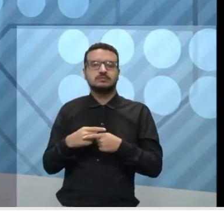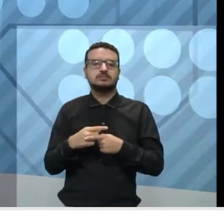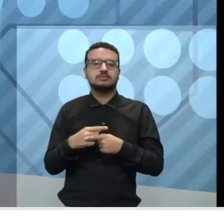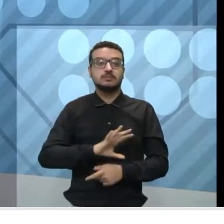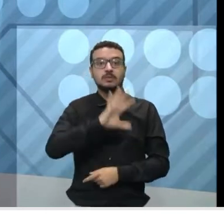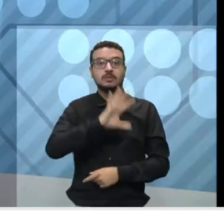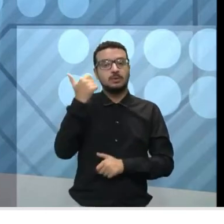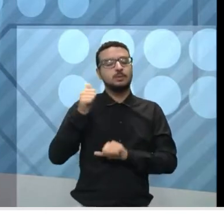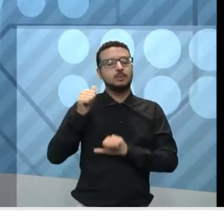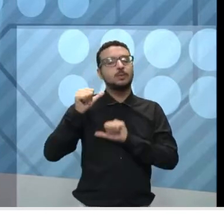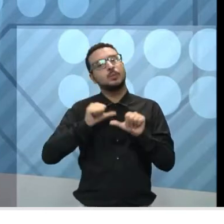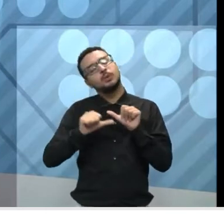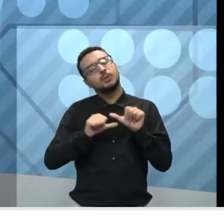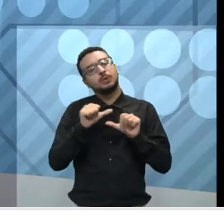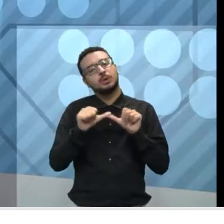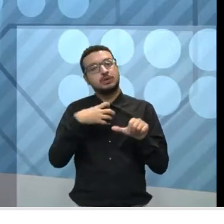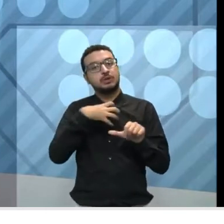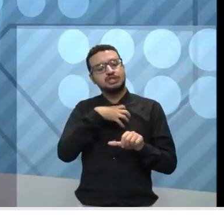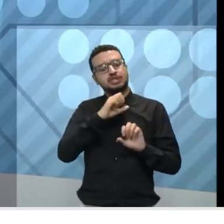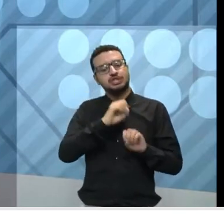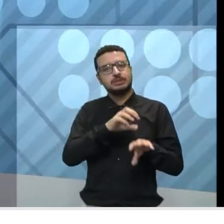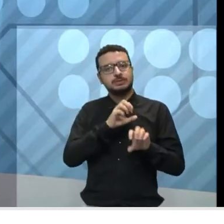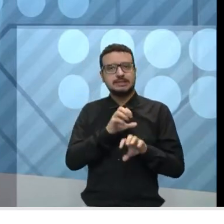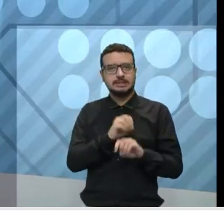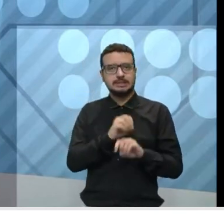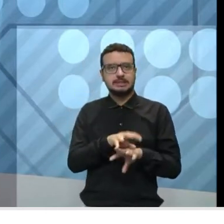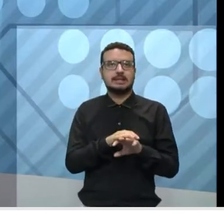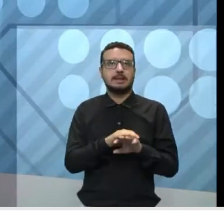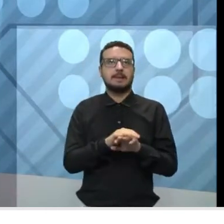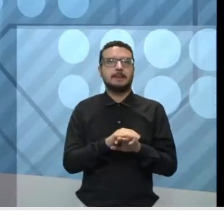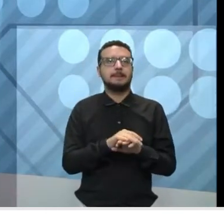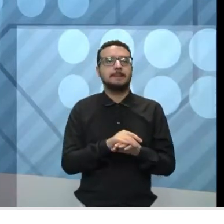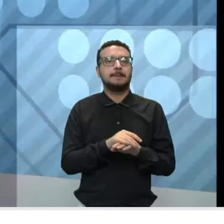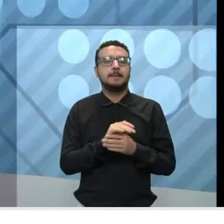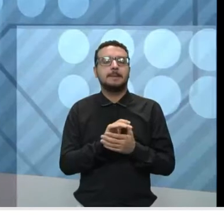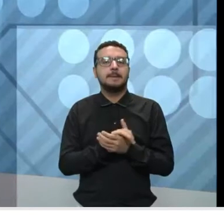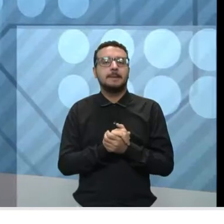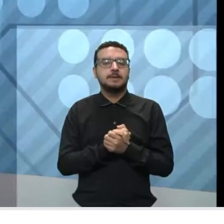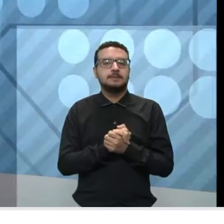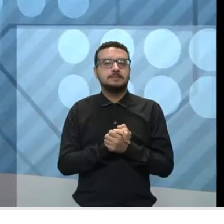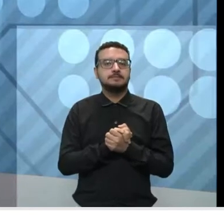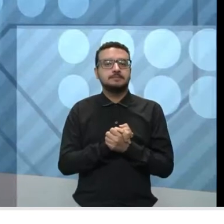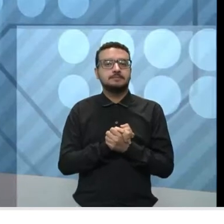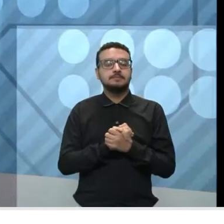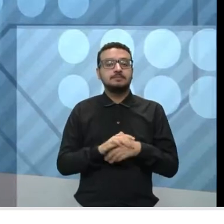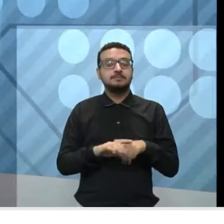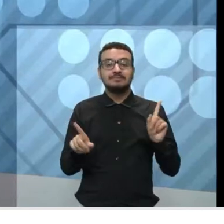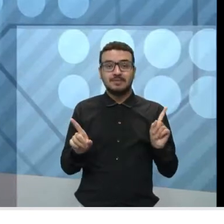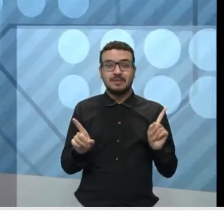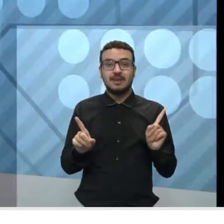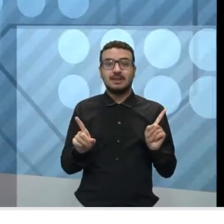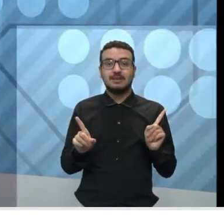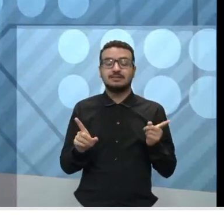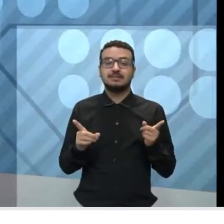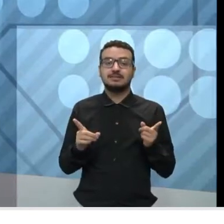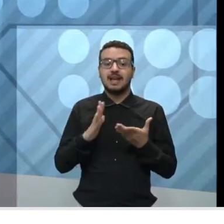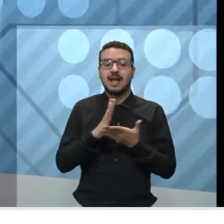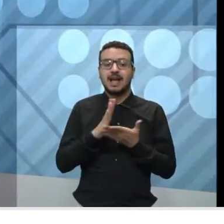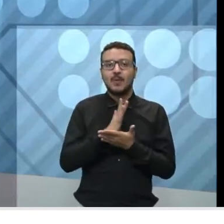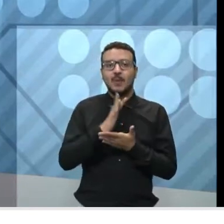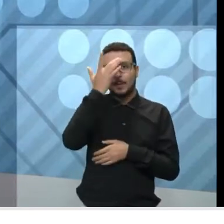são as duas próximas metodologias. No entanto, alguns educadores tradicionais, eles ainda